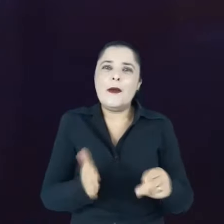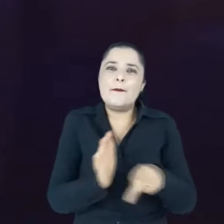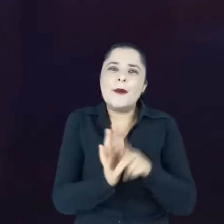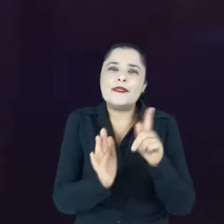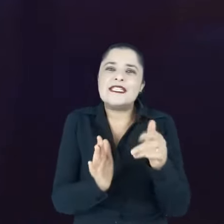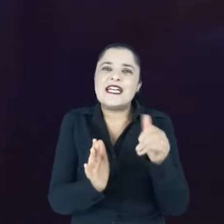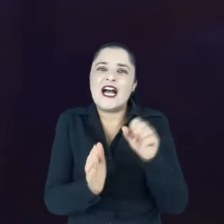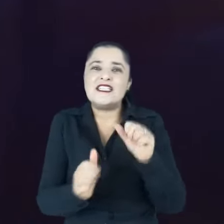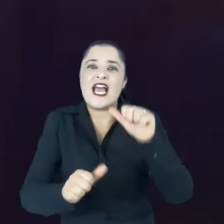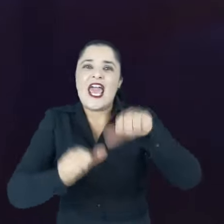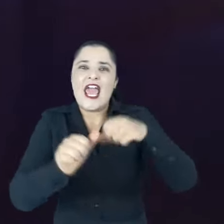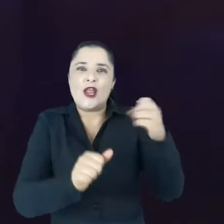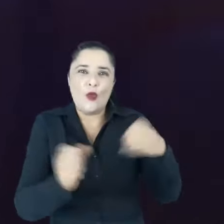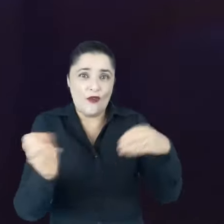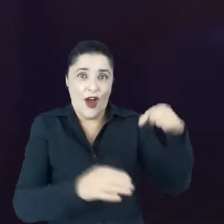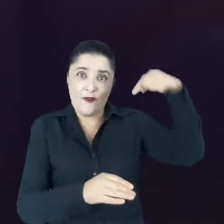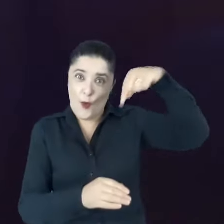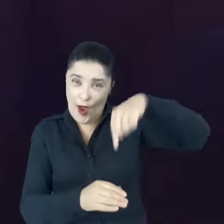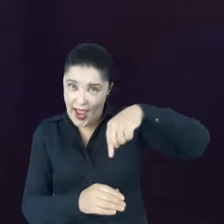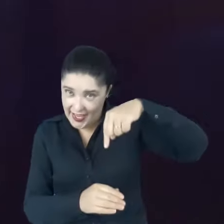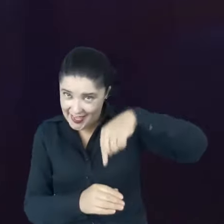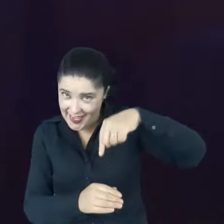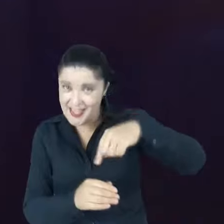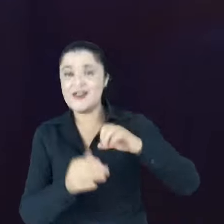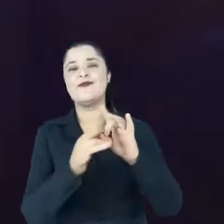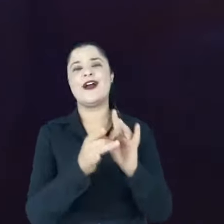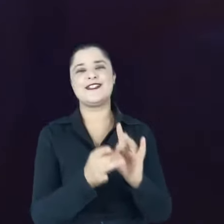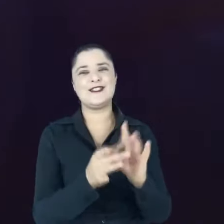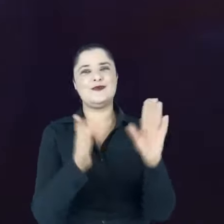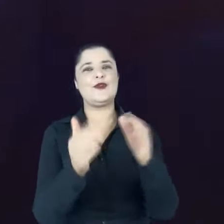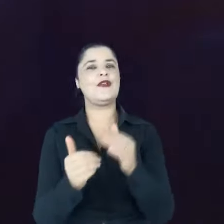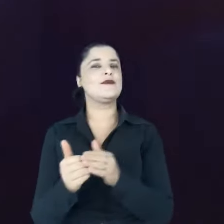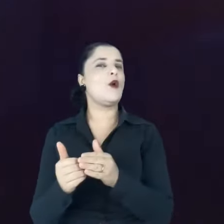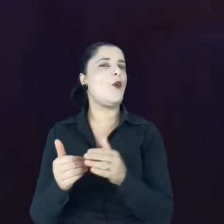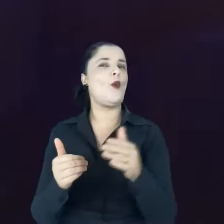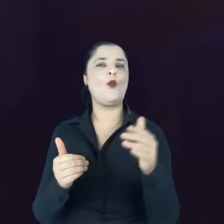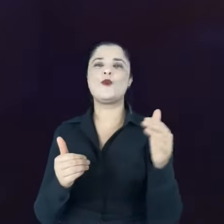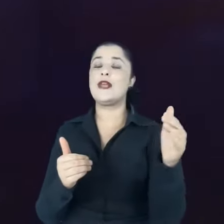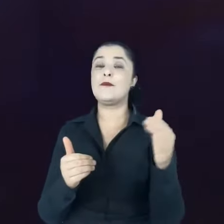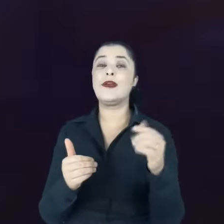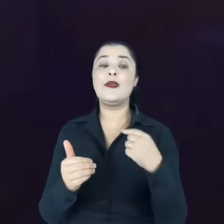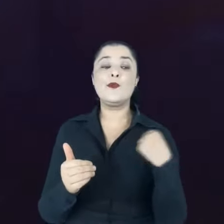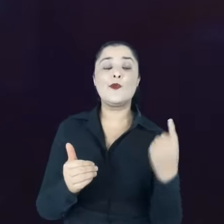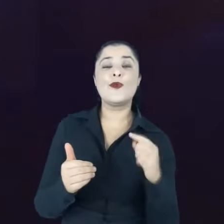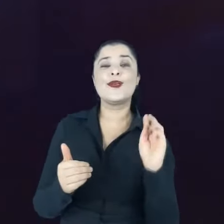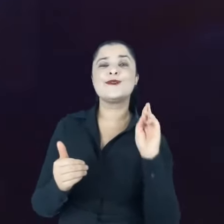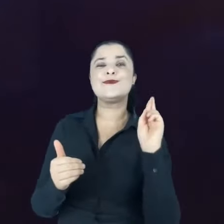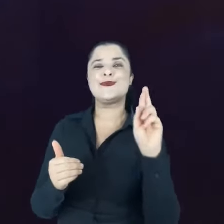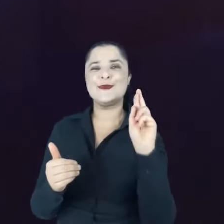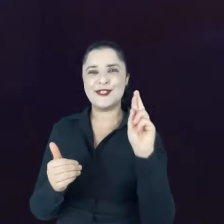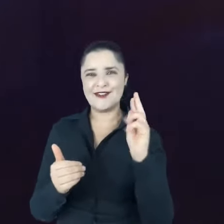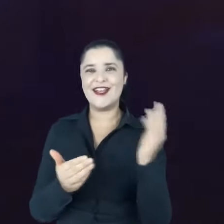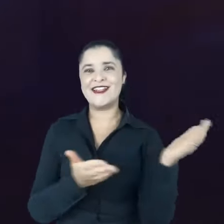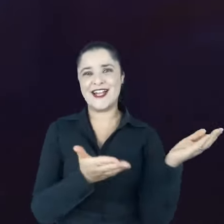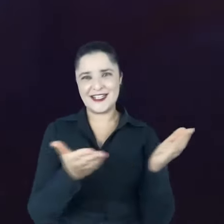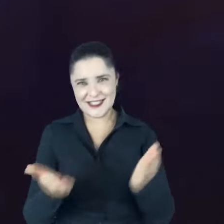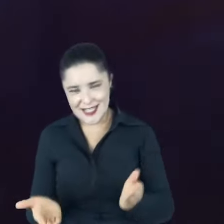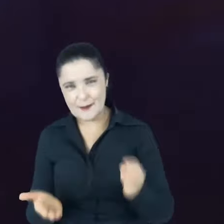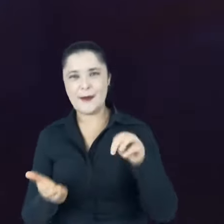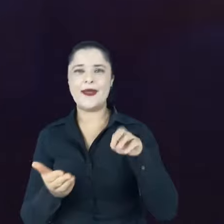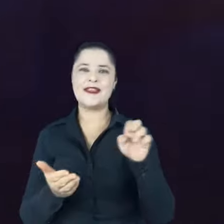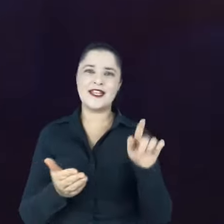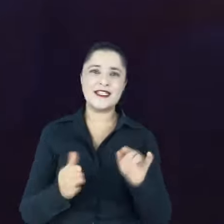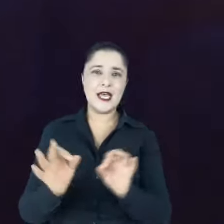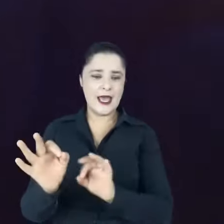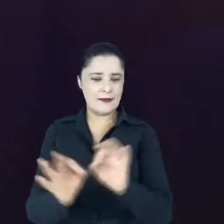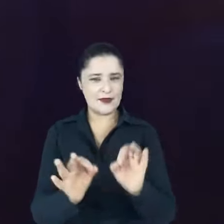aqui, que vai se disponibilizar com o tempo, e o nosso papel é de trazer isso para a matriz, de viabilizar a infraestrutura e de